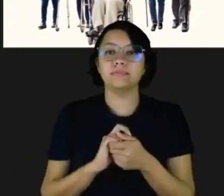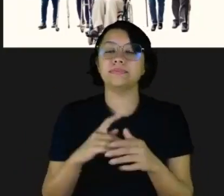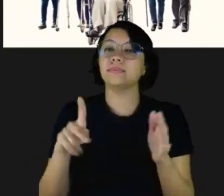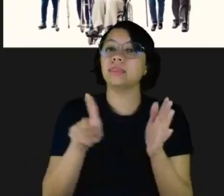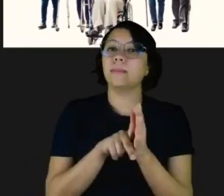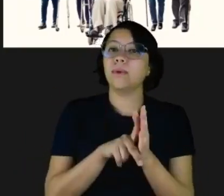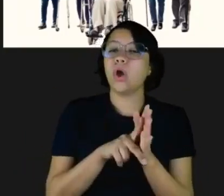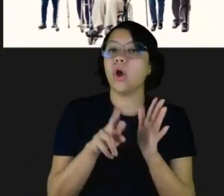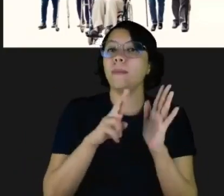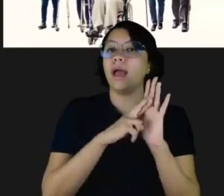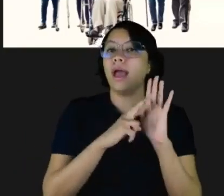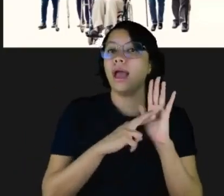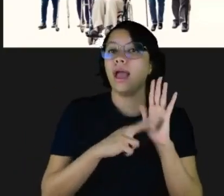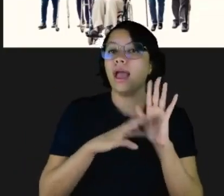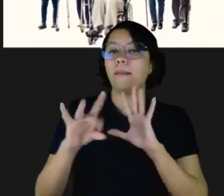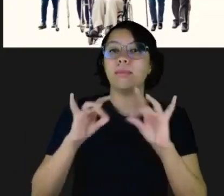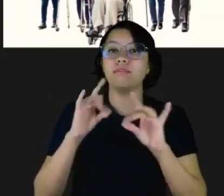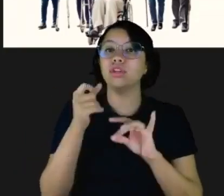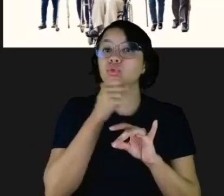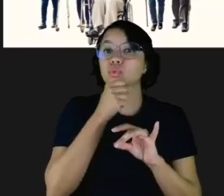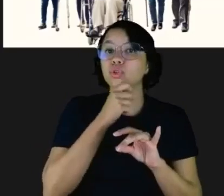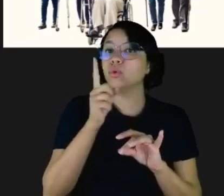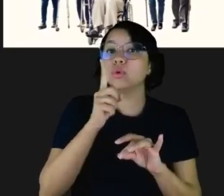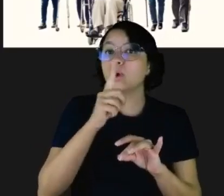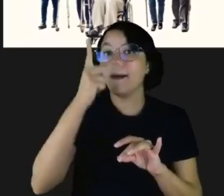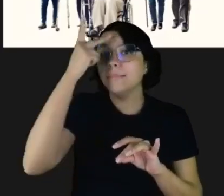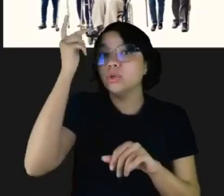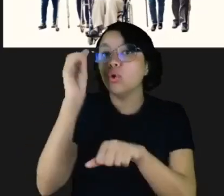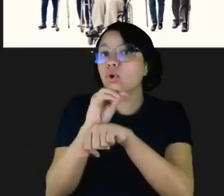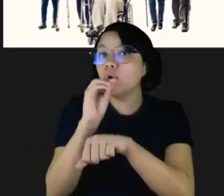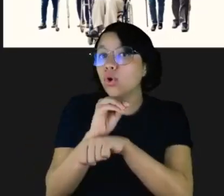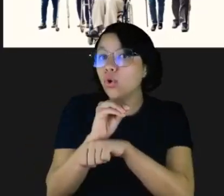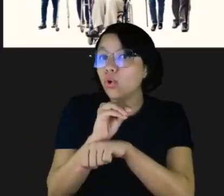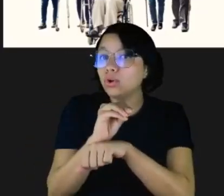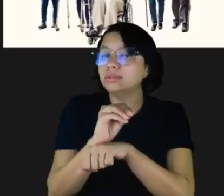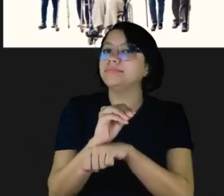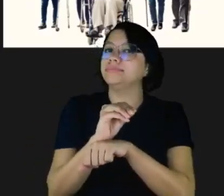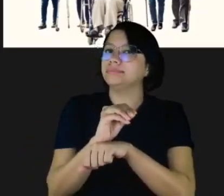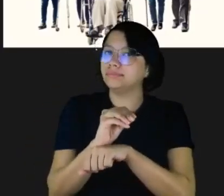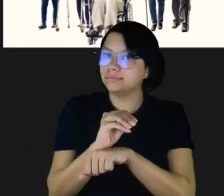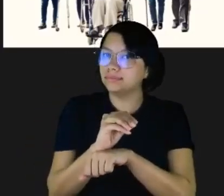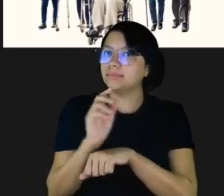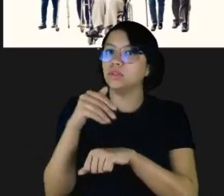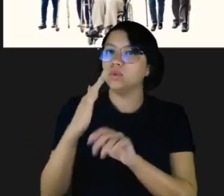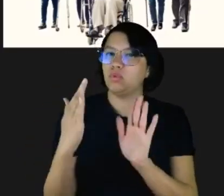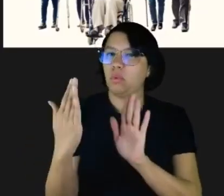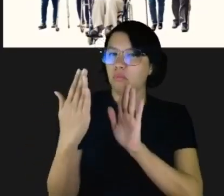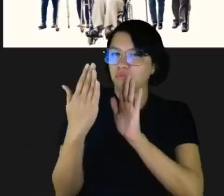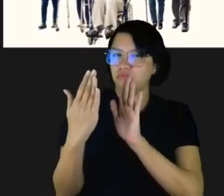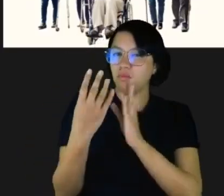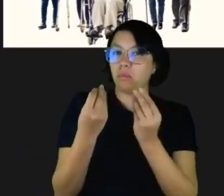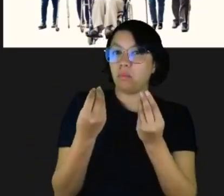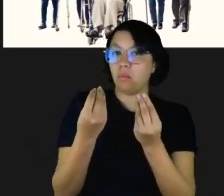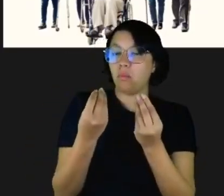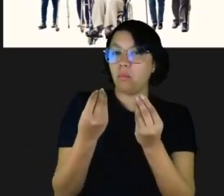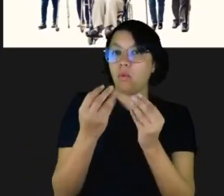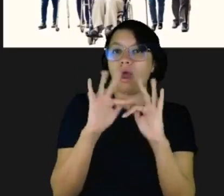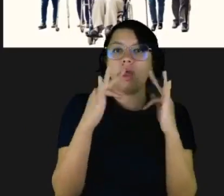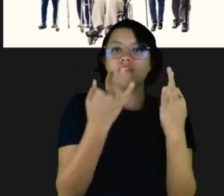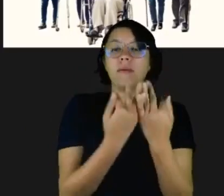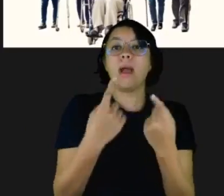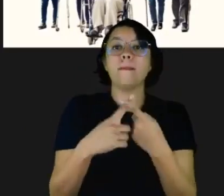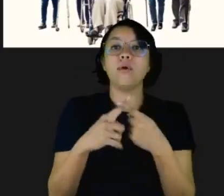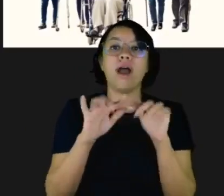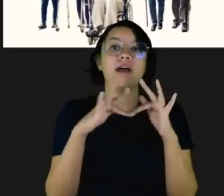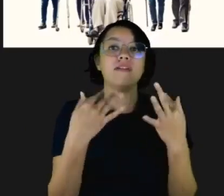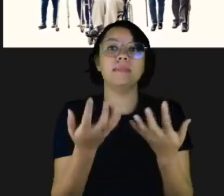e preferências do idoso e não de quem cuida dele. E isso entra num confronto muito grande com a família, porque aí a família